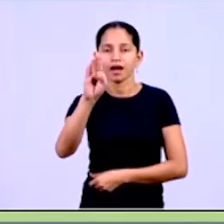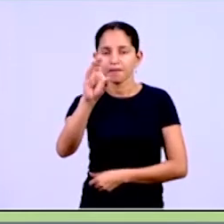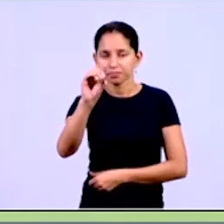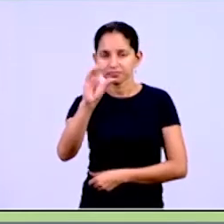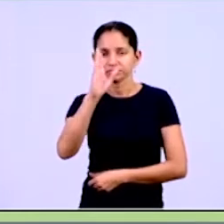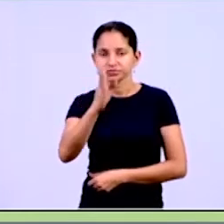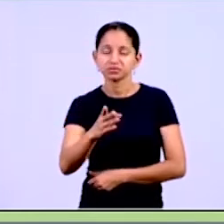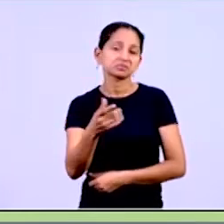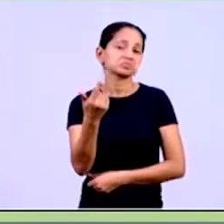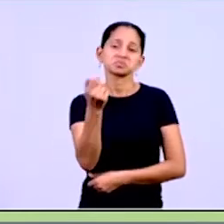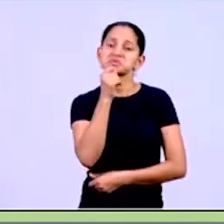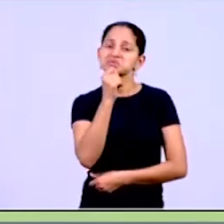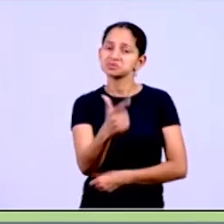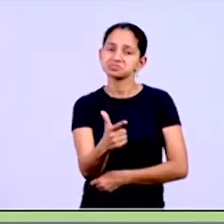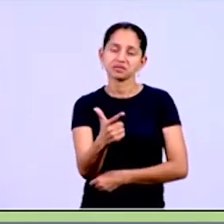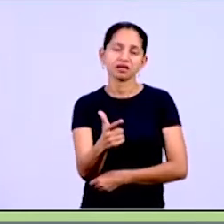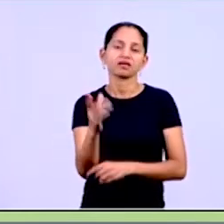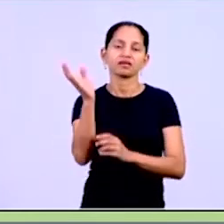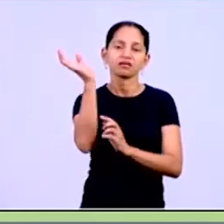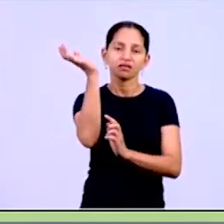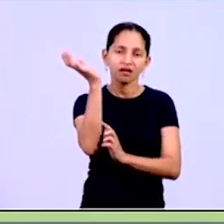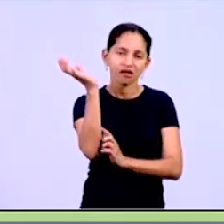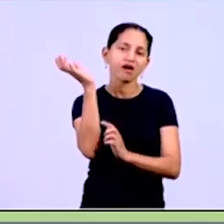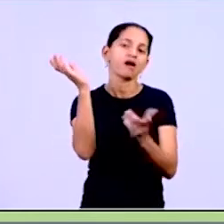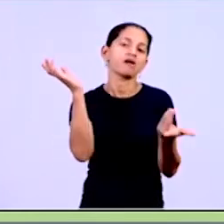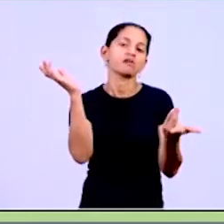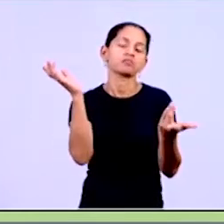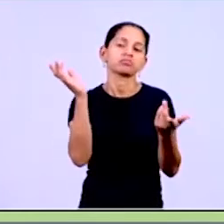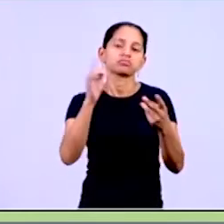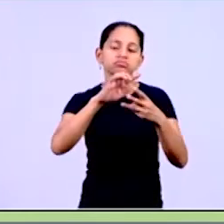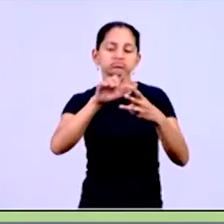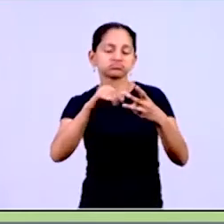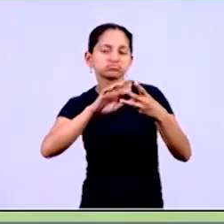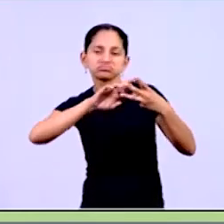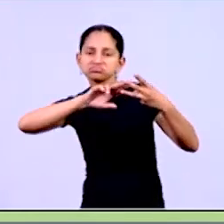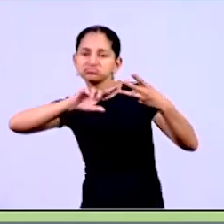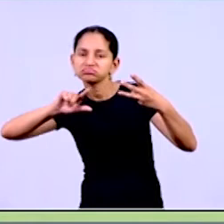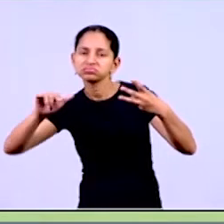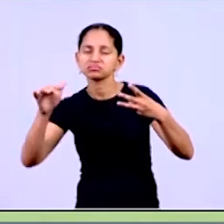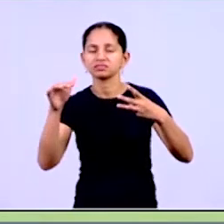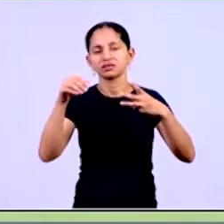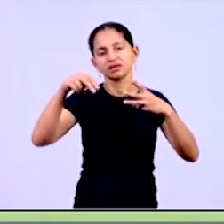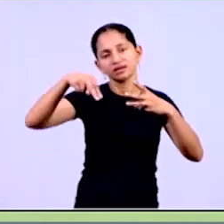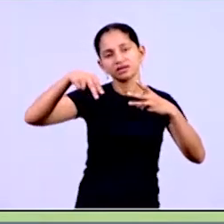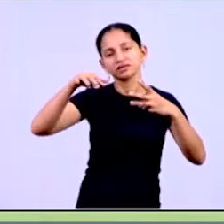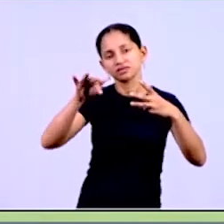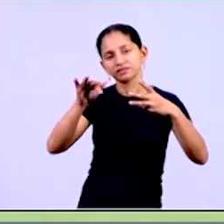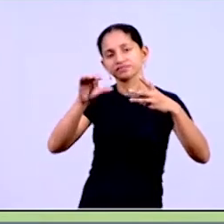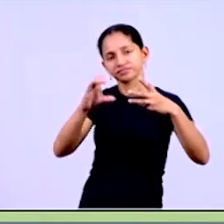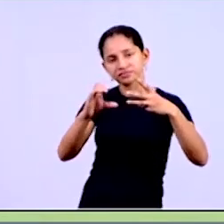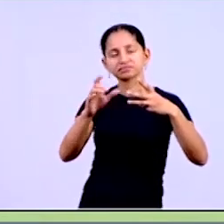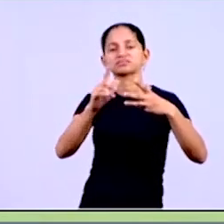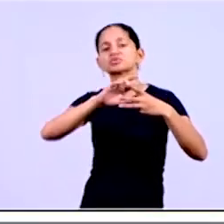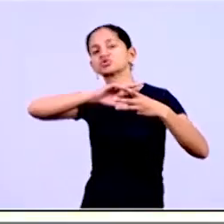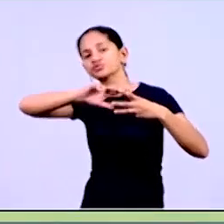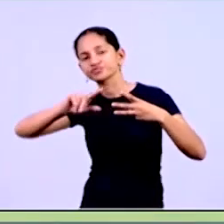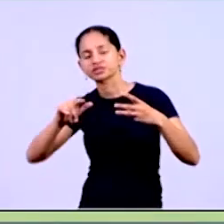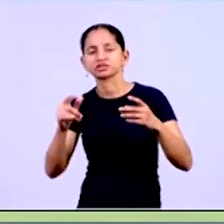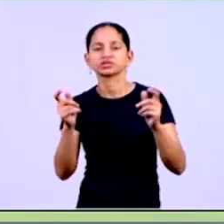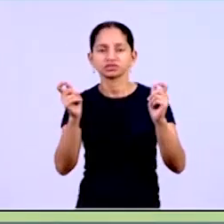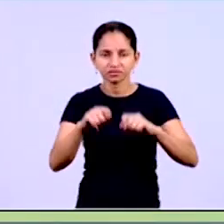fio, satélite, rádio, Wi-Fi, Bluetooth, Wi-Fi e NFC, são vários tipos aí que nós temos de meio de